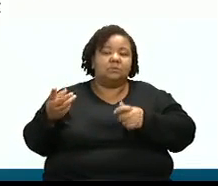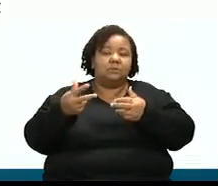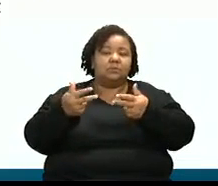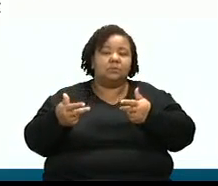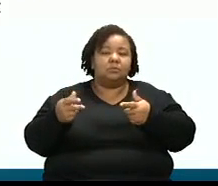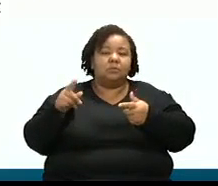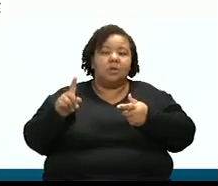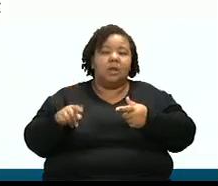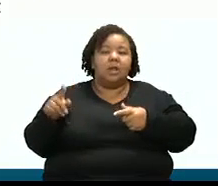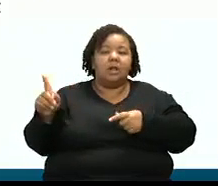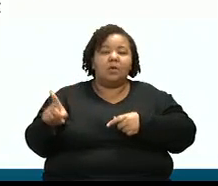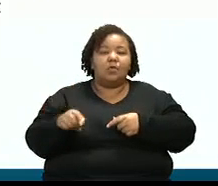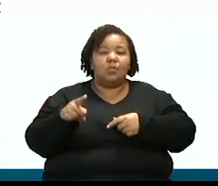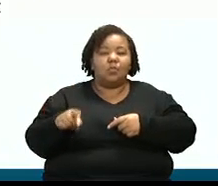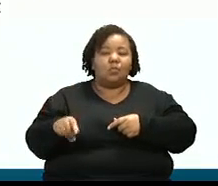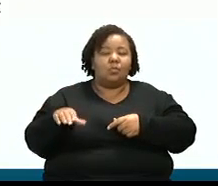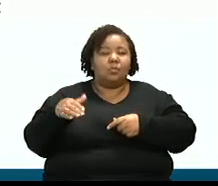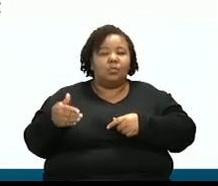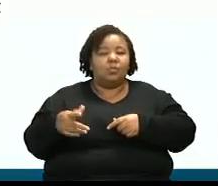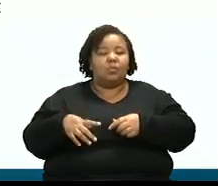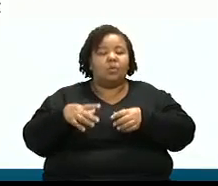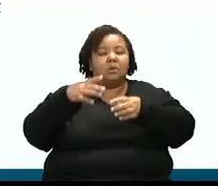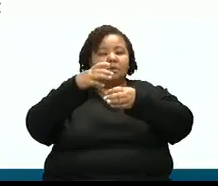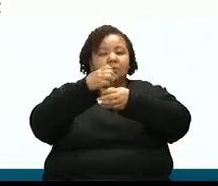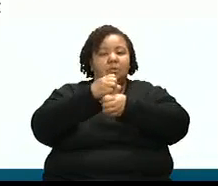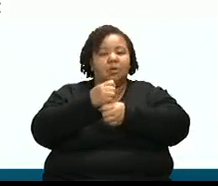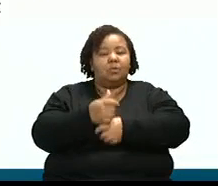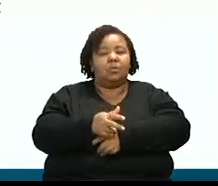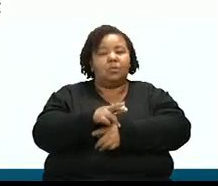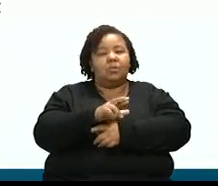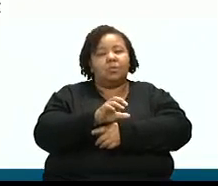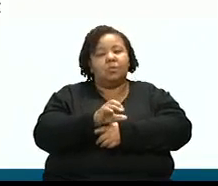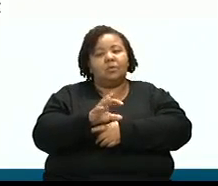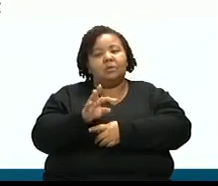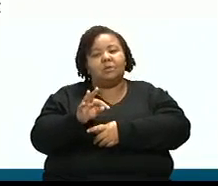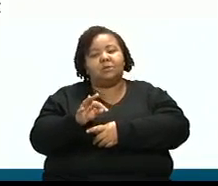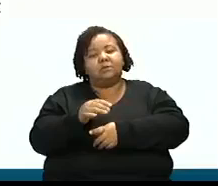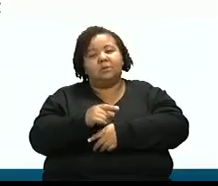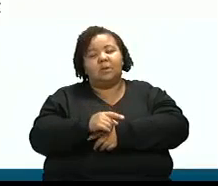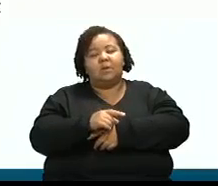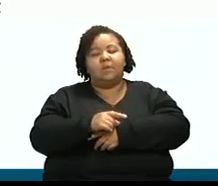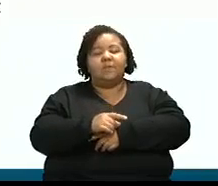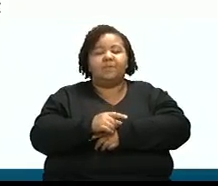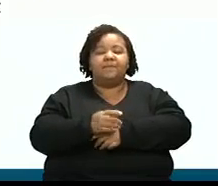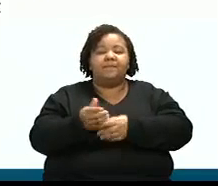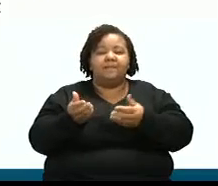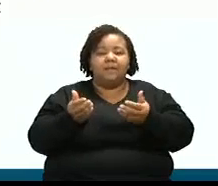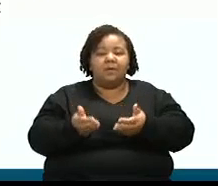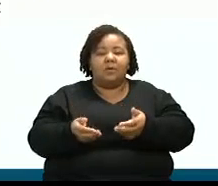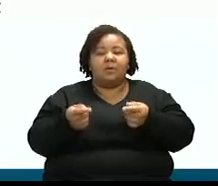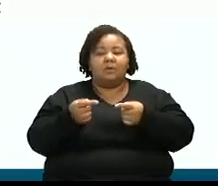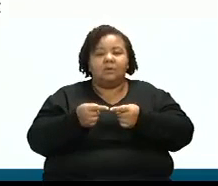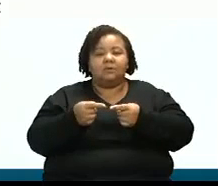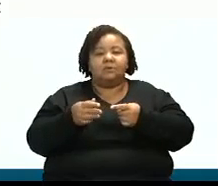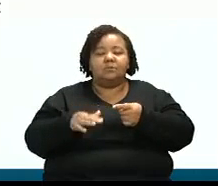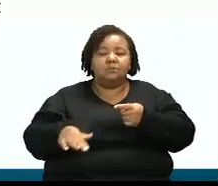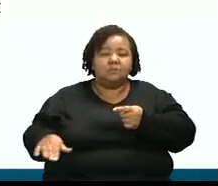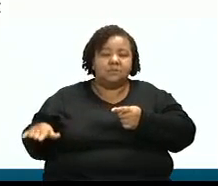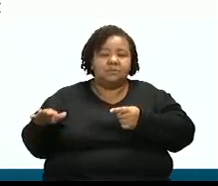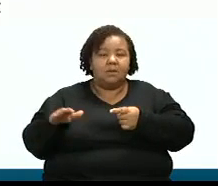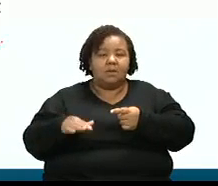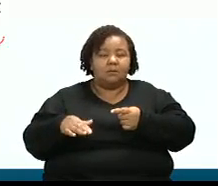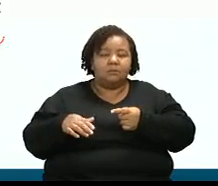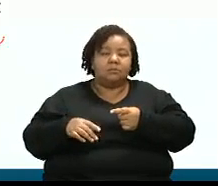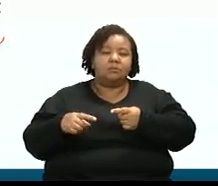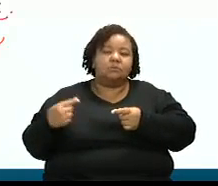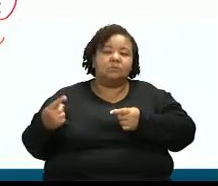nula. Quando eu calculo rotacional, aplicado a esse campo agora relativo ao espaço,